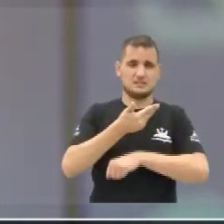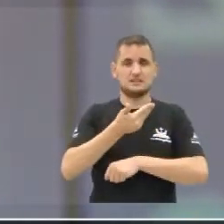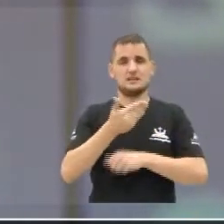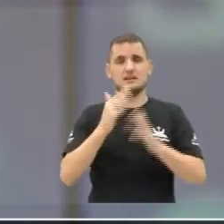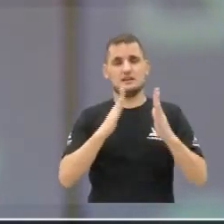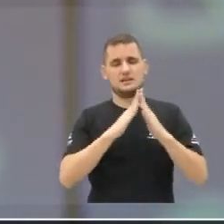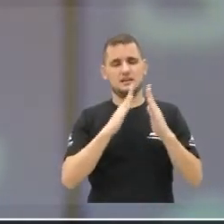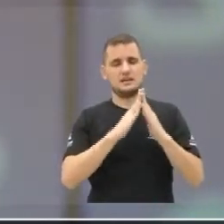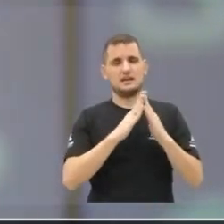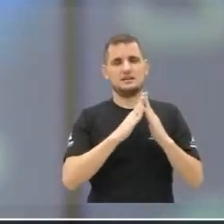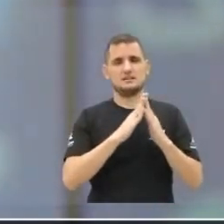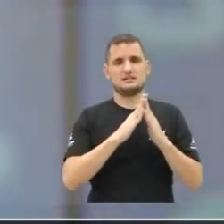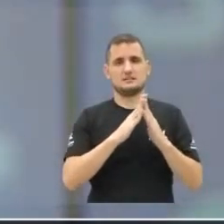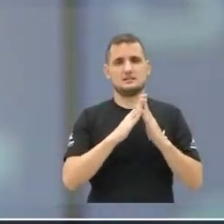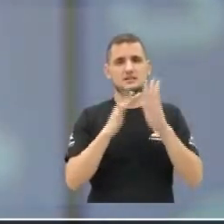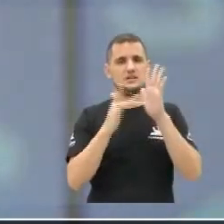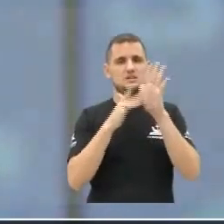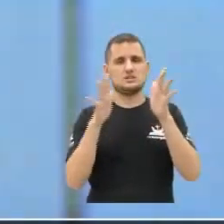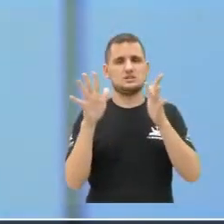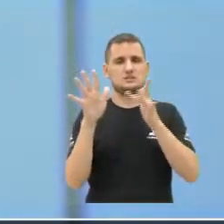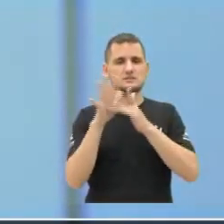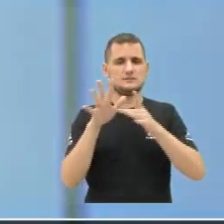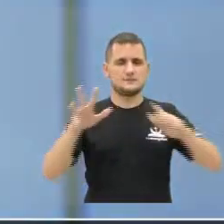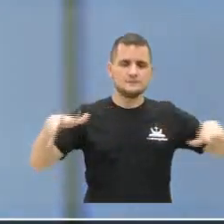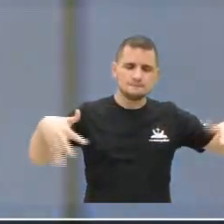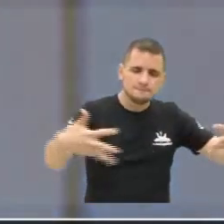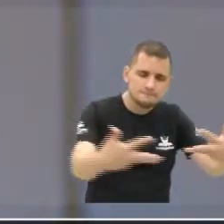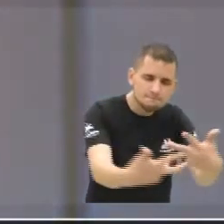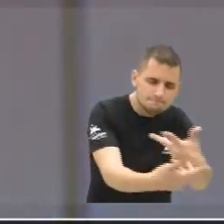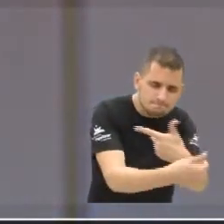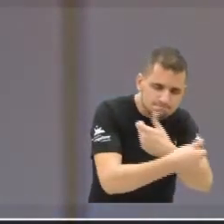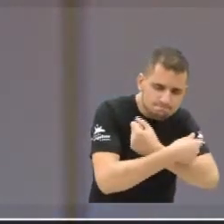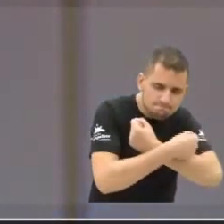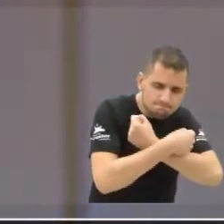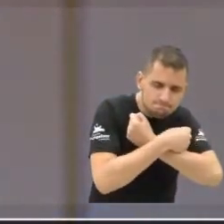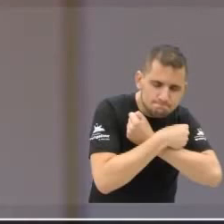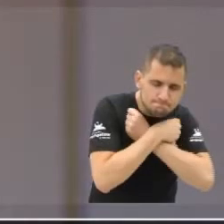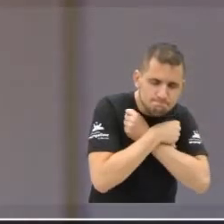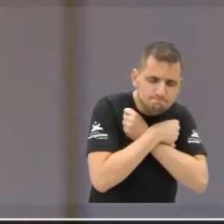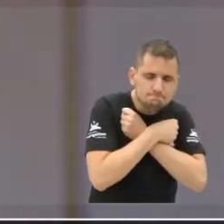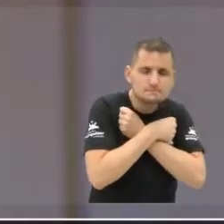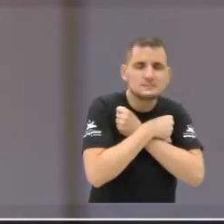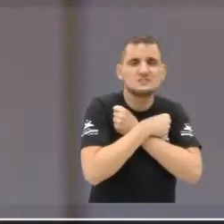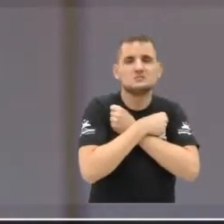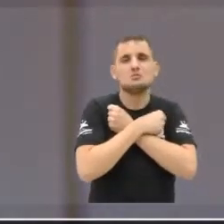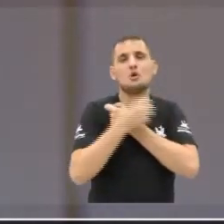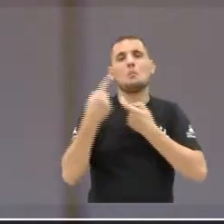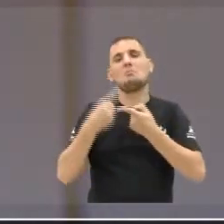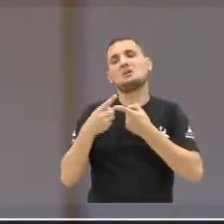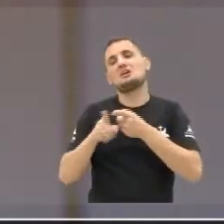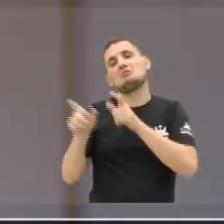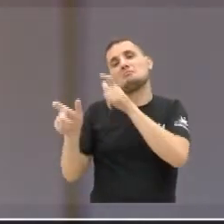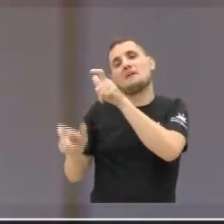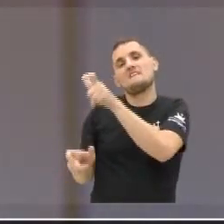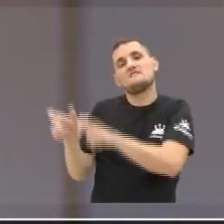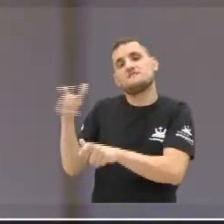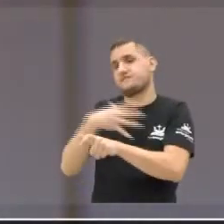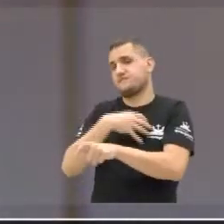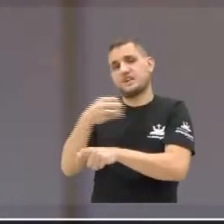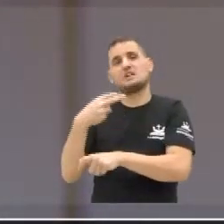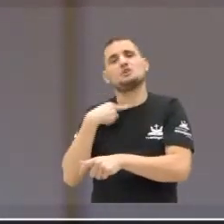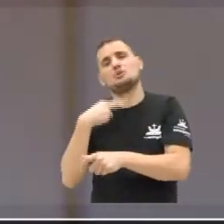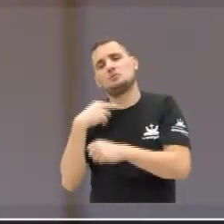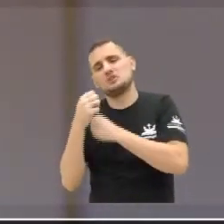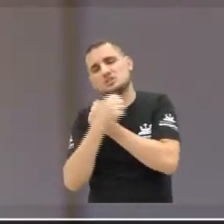sendo abraçadas por Jesus, no lugar de filhos que não podem abraçar